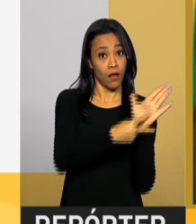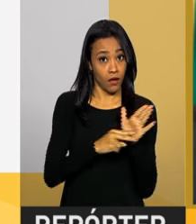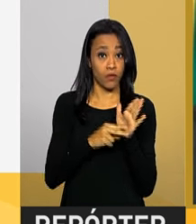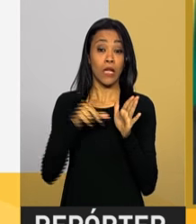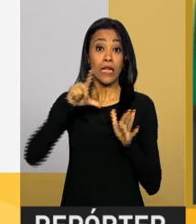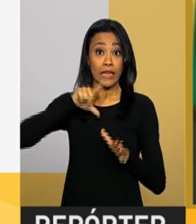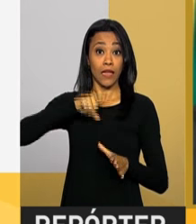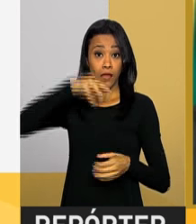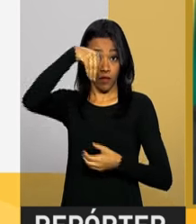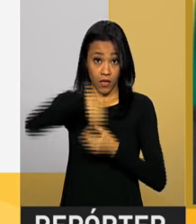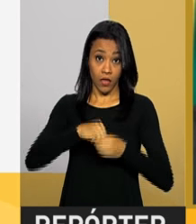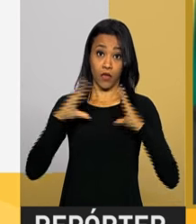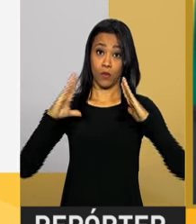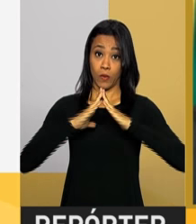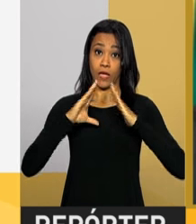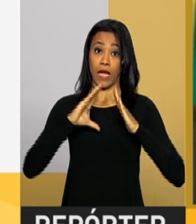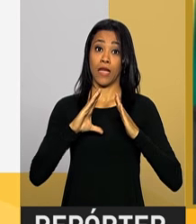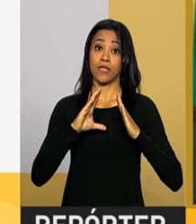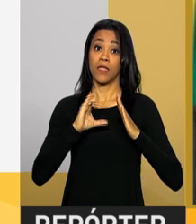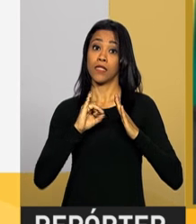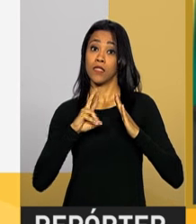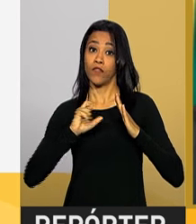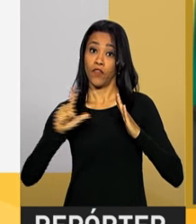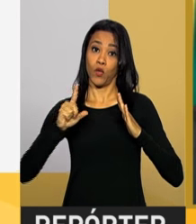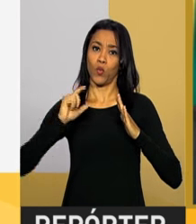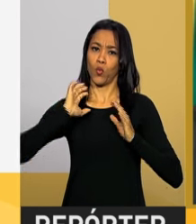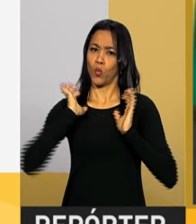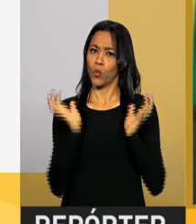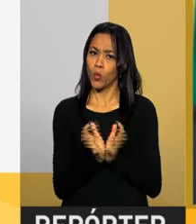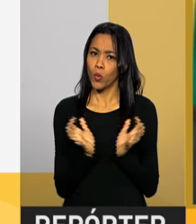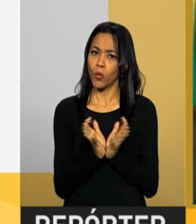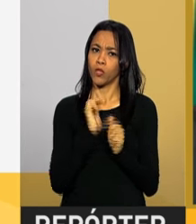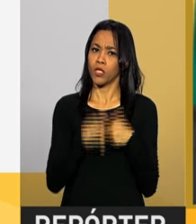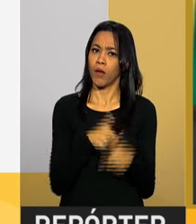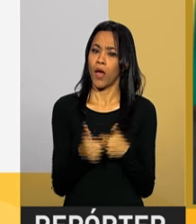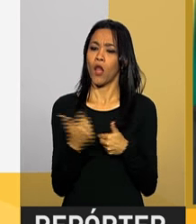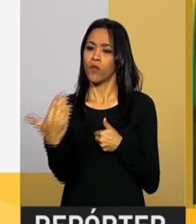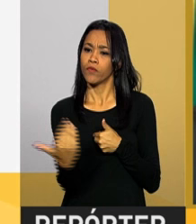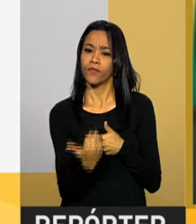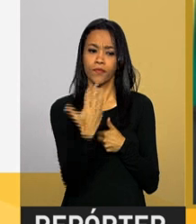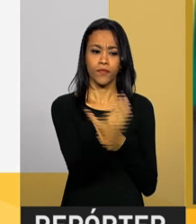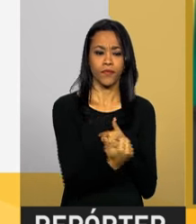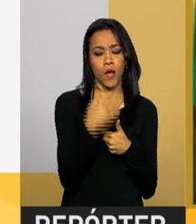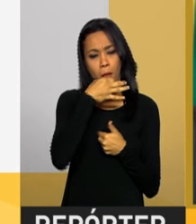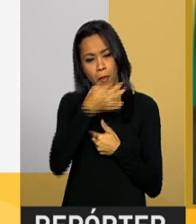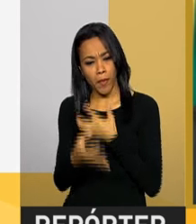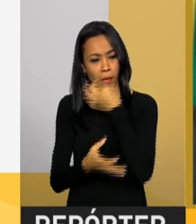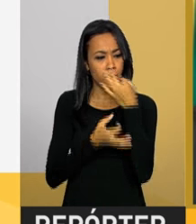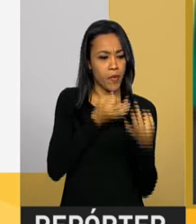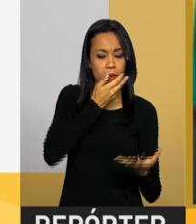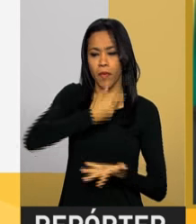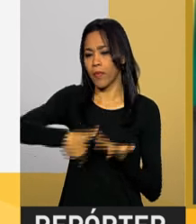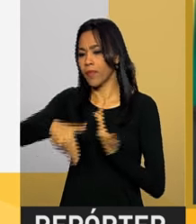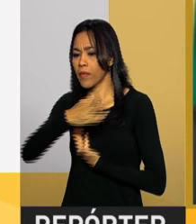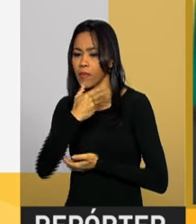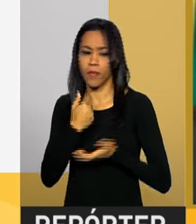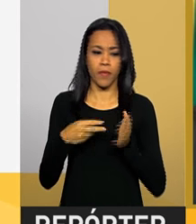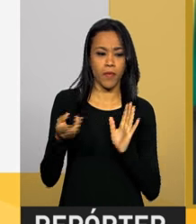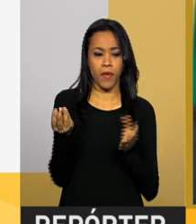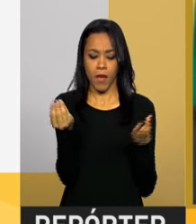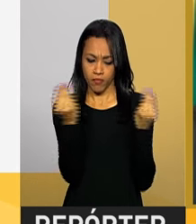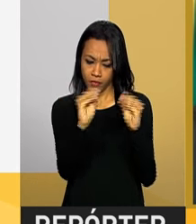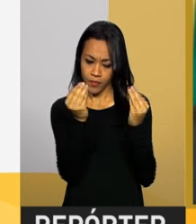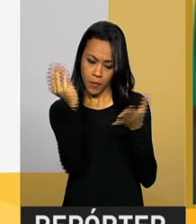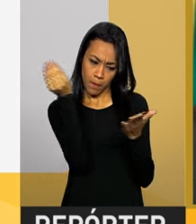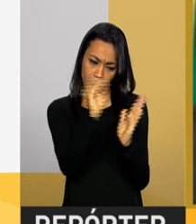um grupo trabalhando juntamente com as centrais sindicais para encontrarmos um meio, digamos assim, harmonioso para fazer uma reforma